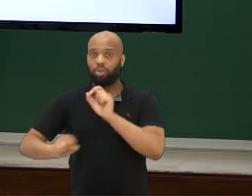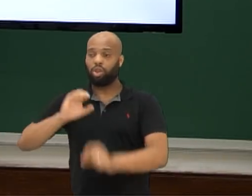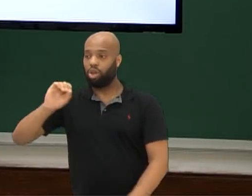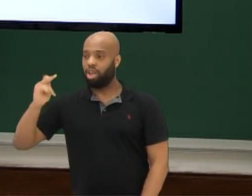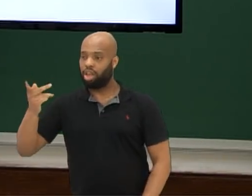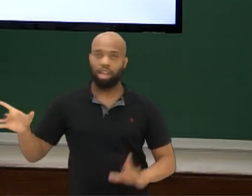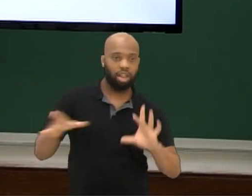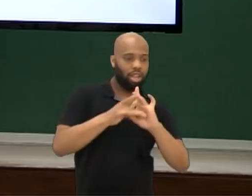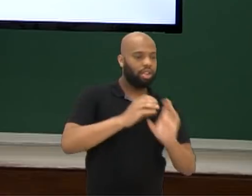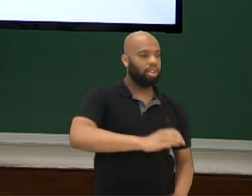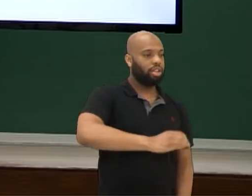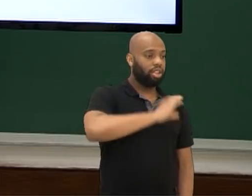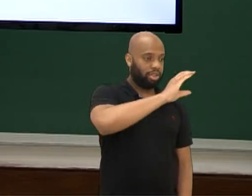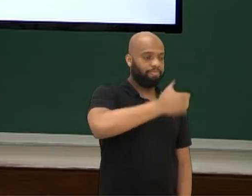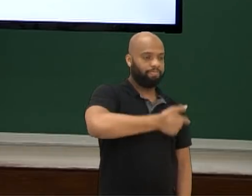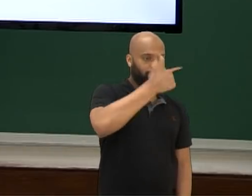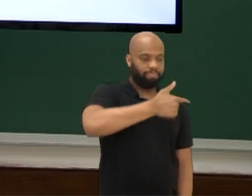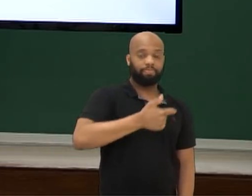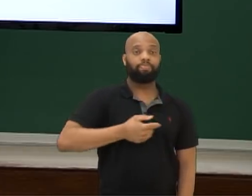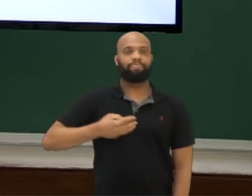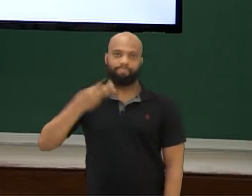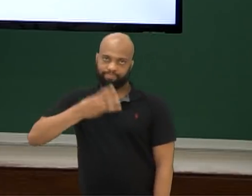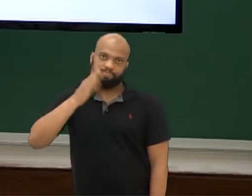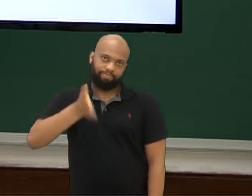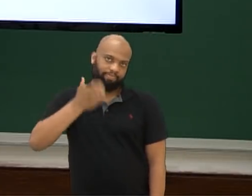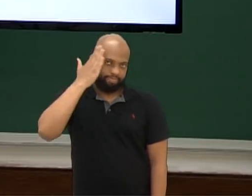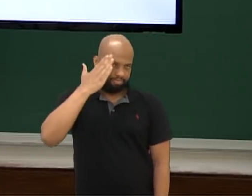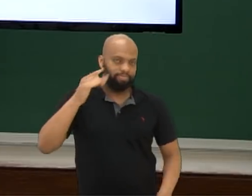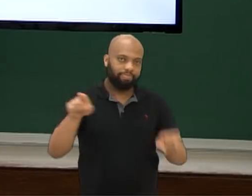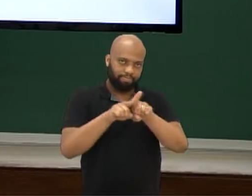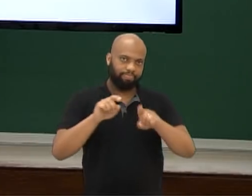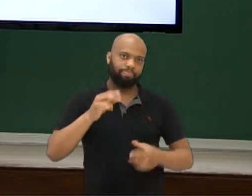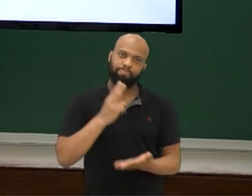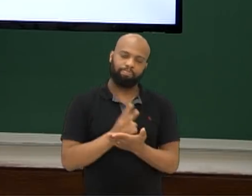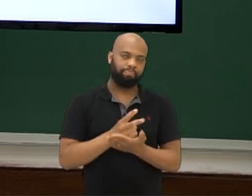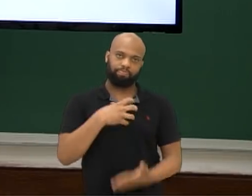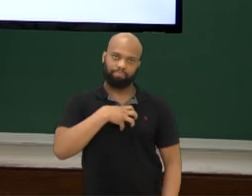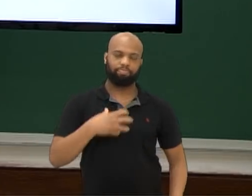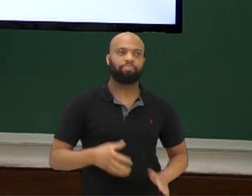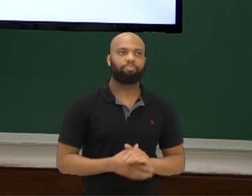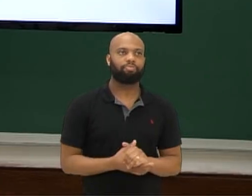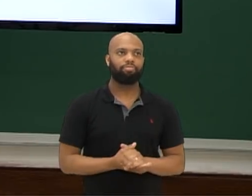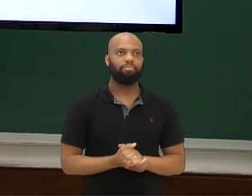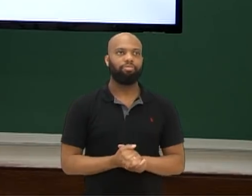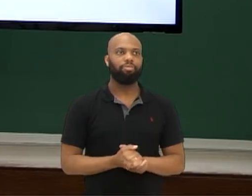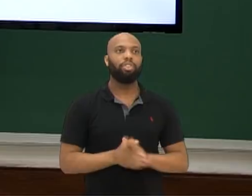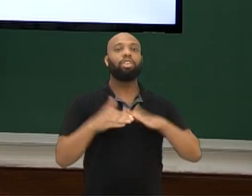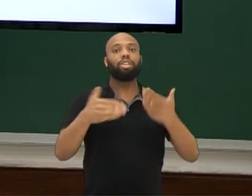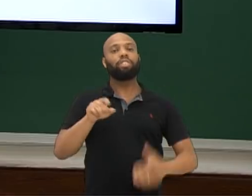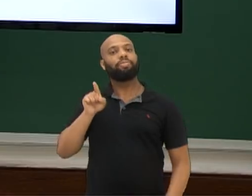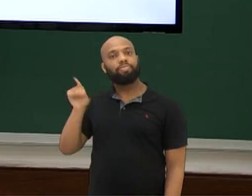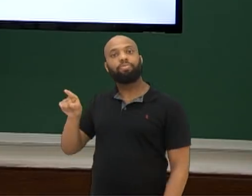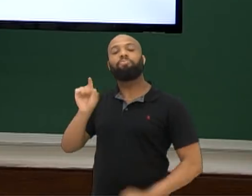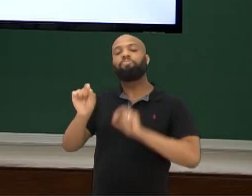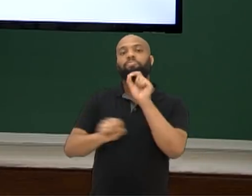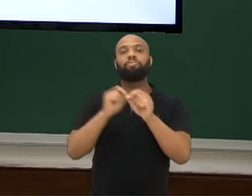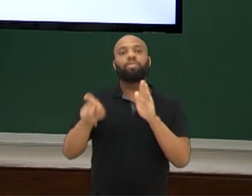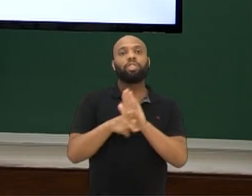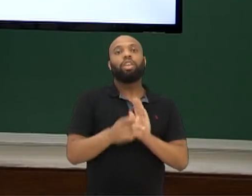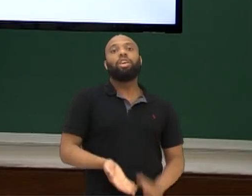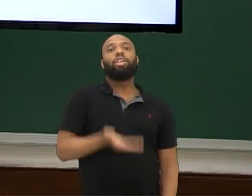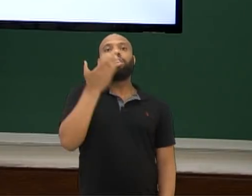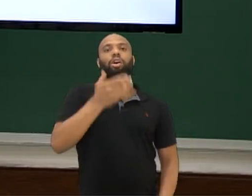liga a um carbono secundário. Terciário, vocês já sabem daí, tá bom? Então, essa questão do aumento